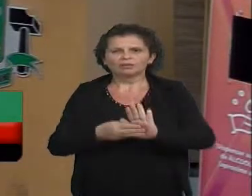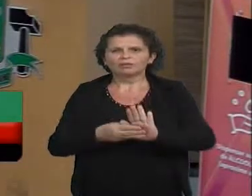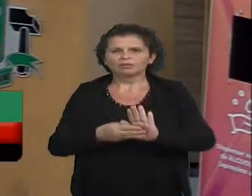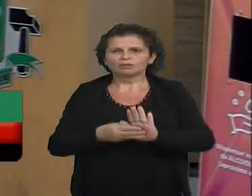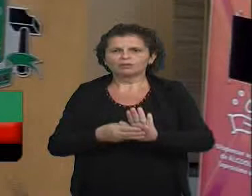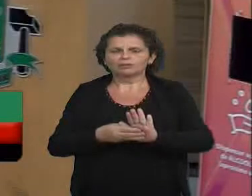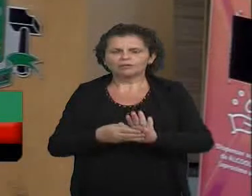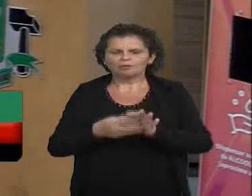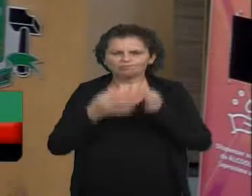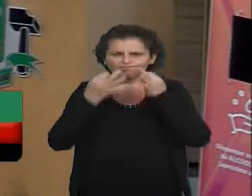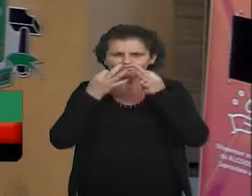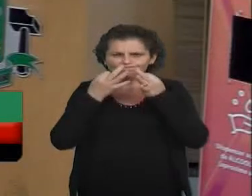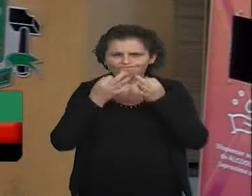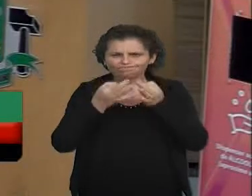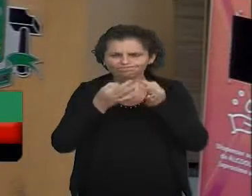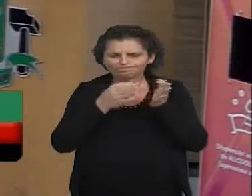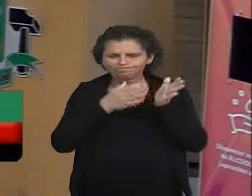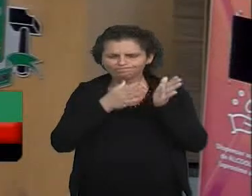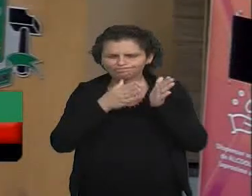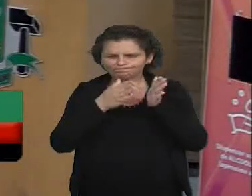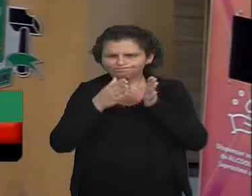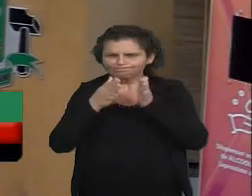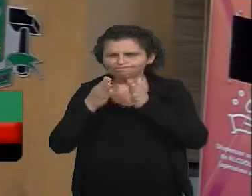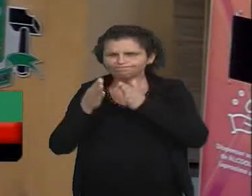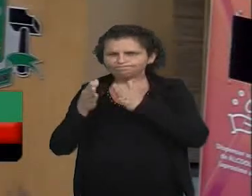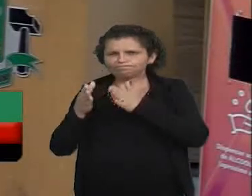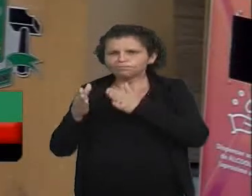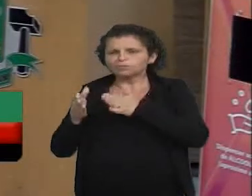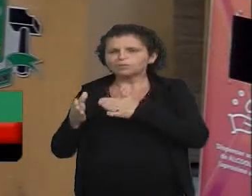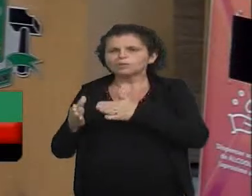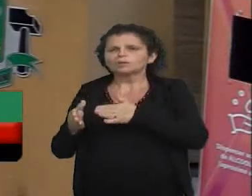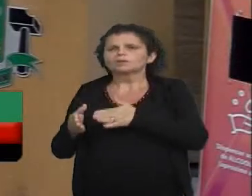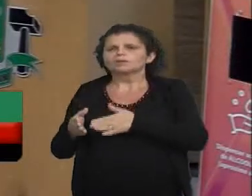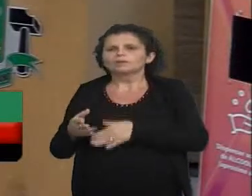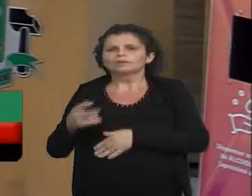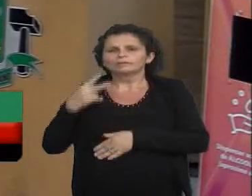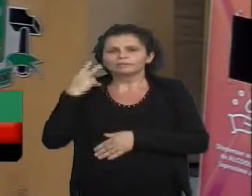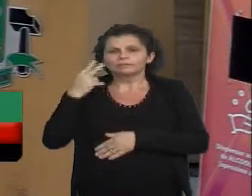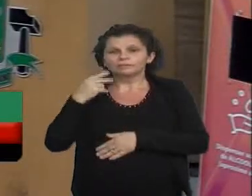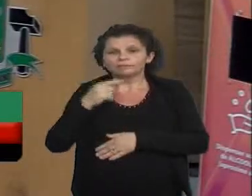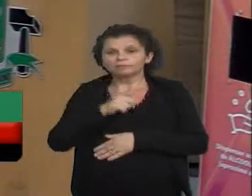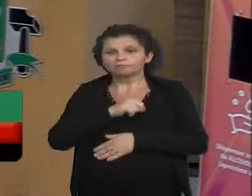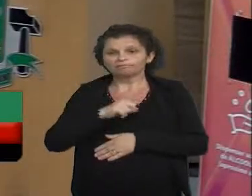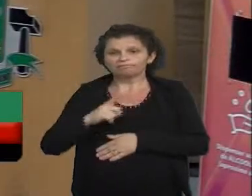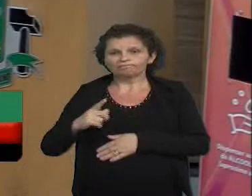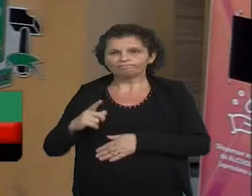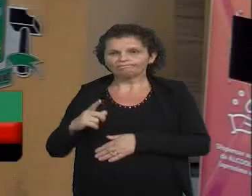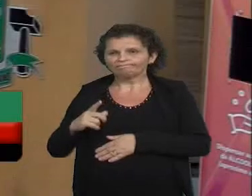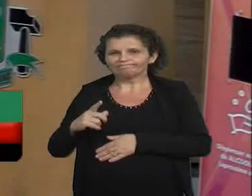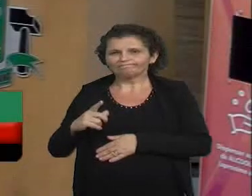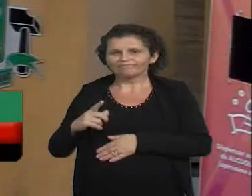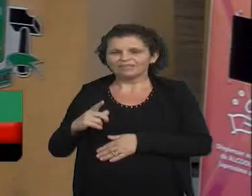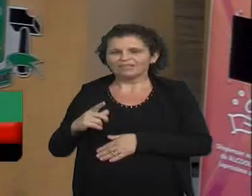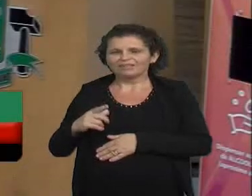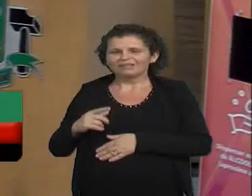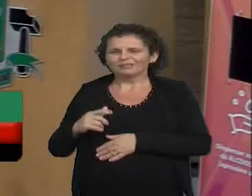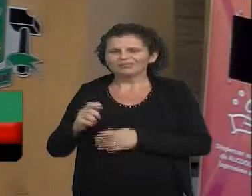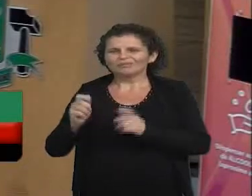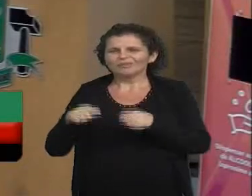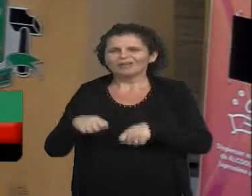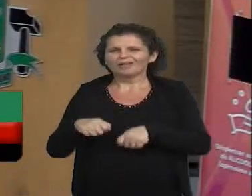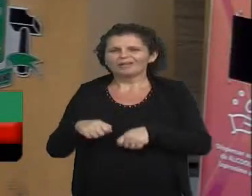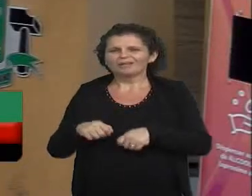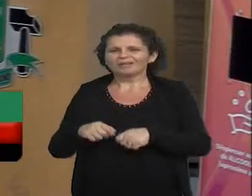aqui atentamente o relatório da nobre vereadora Lúcia da Saúde. Não dá para a gente ouvir isso